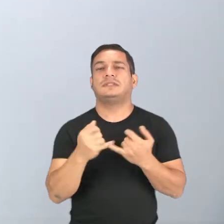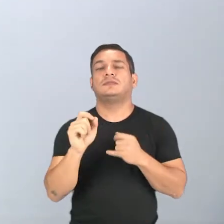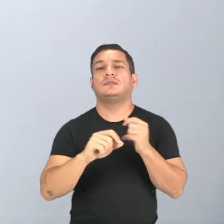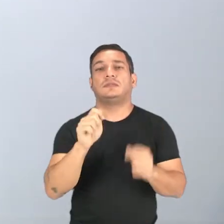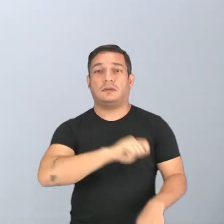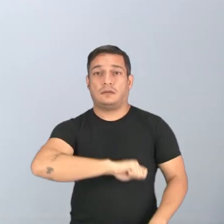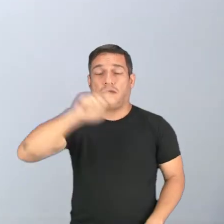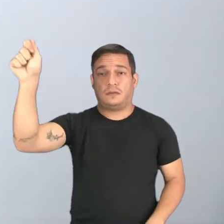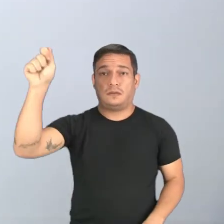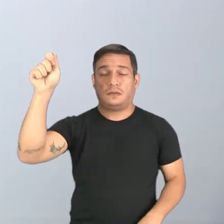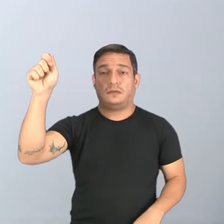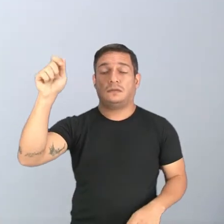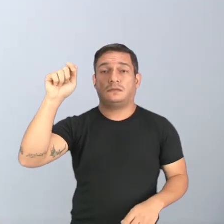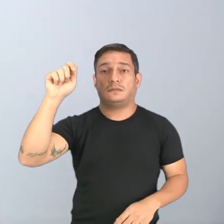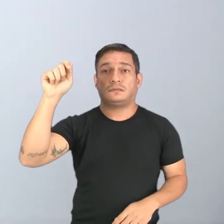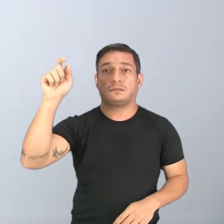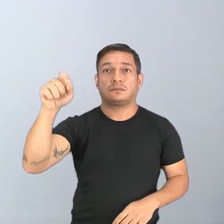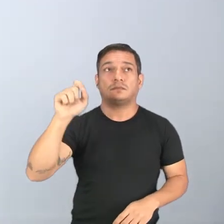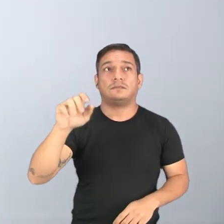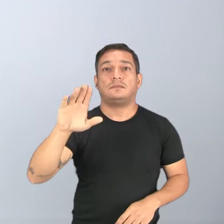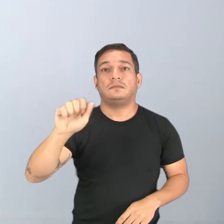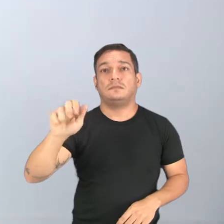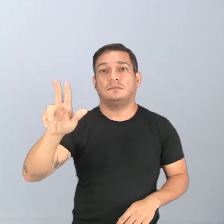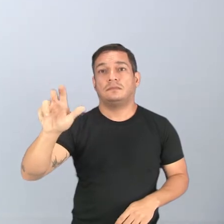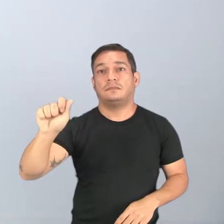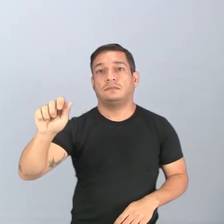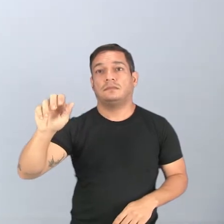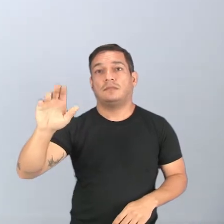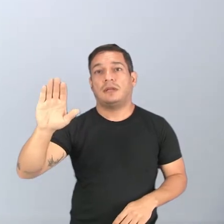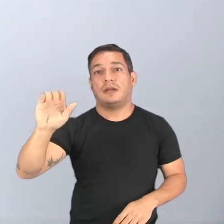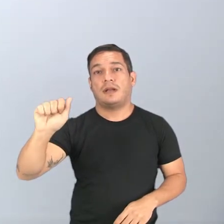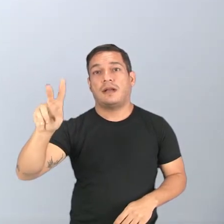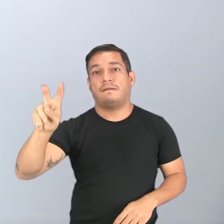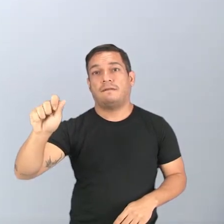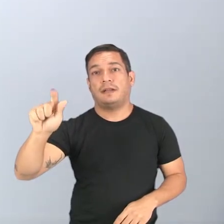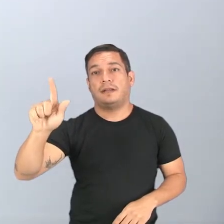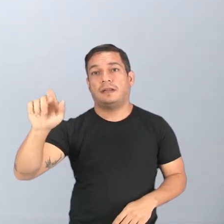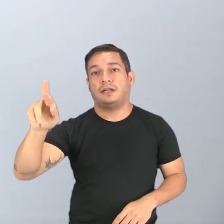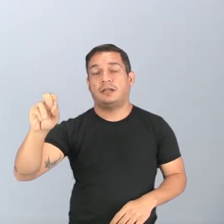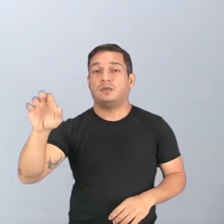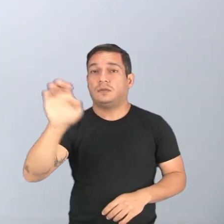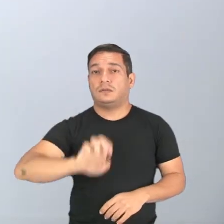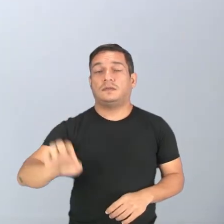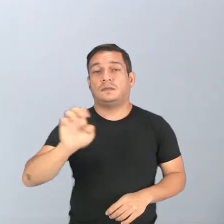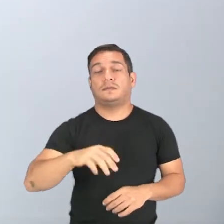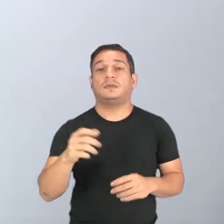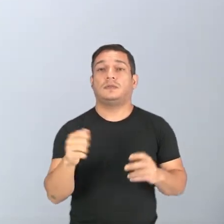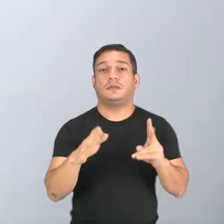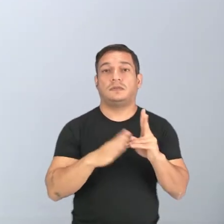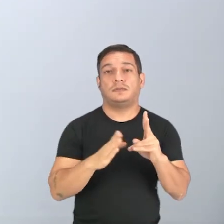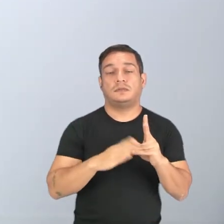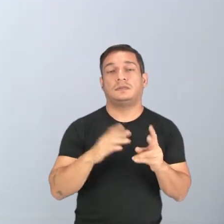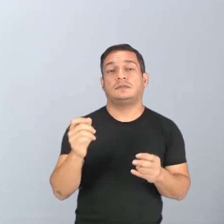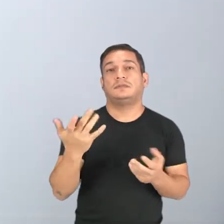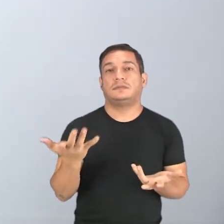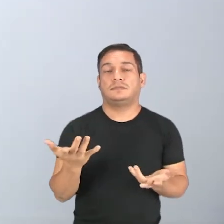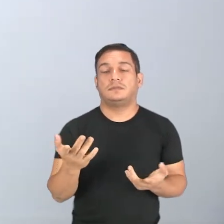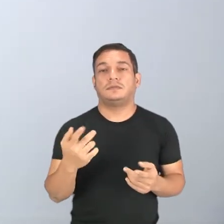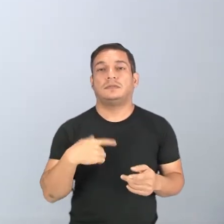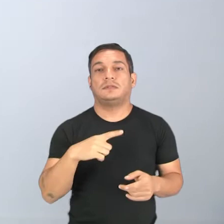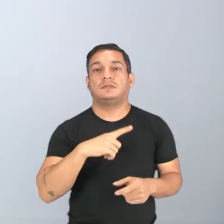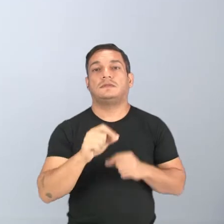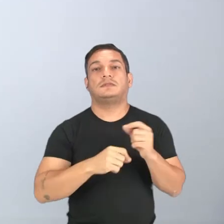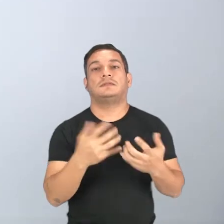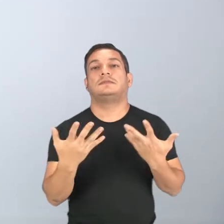um herói, a um cavaleiro, né, europeu do que a um próprio indígena. Então era uma visão forjada para que houvesse